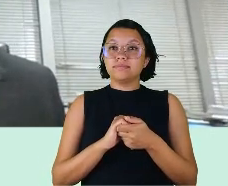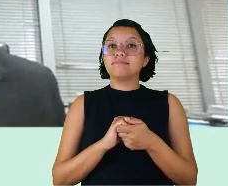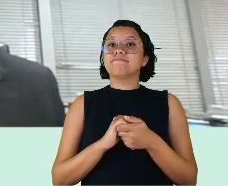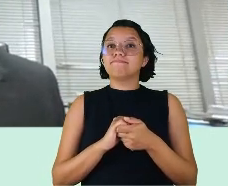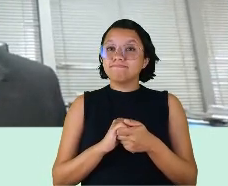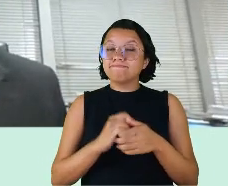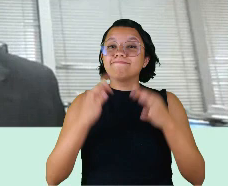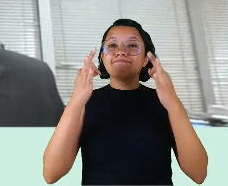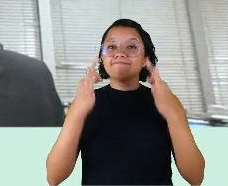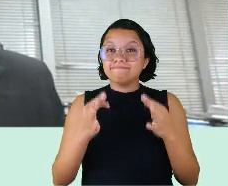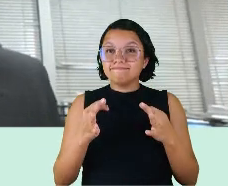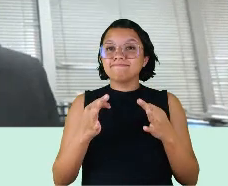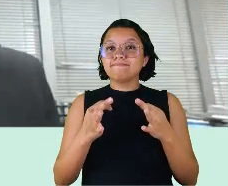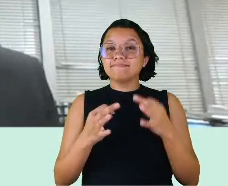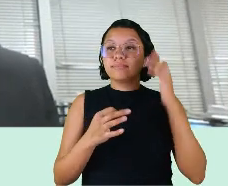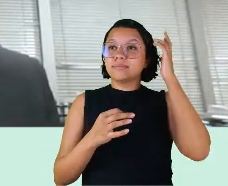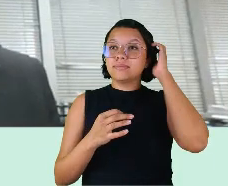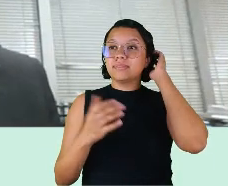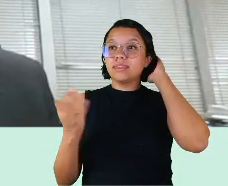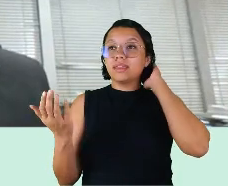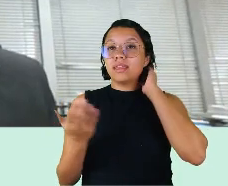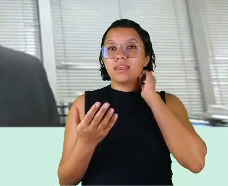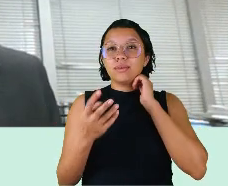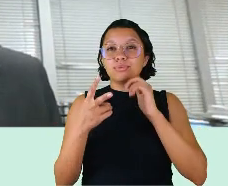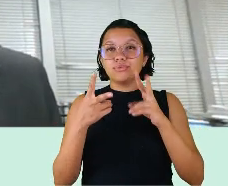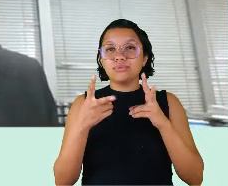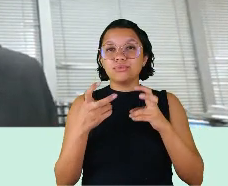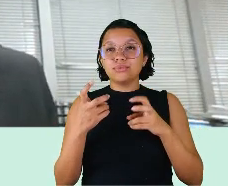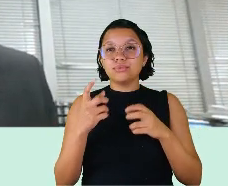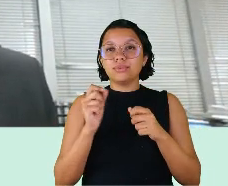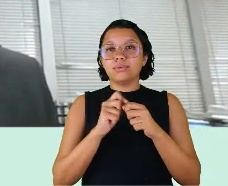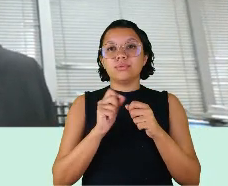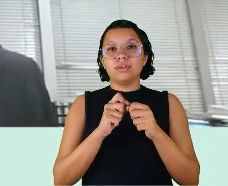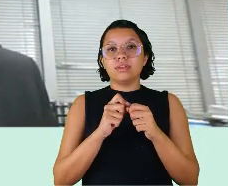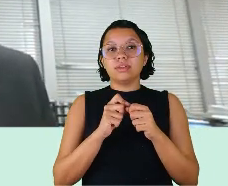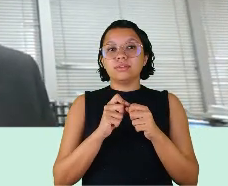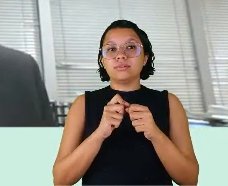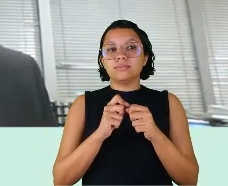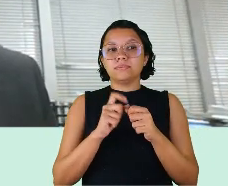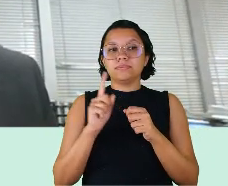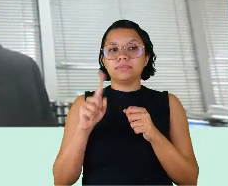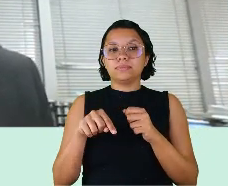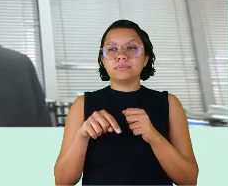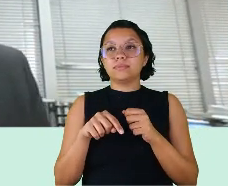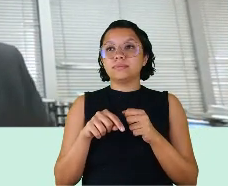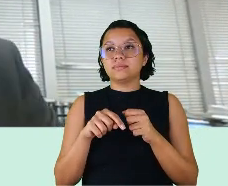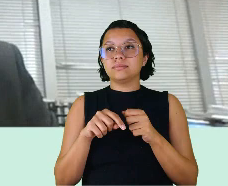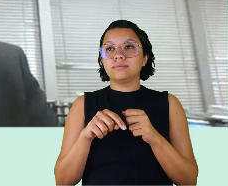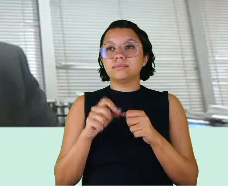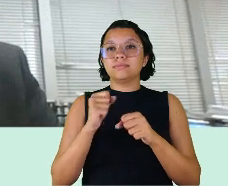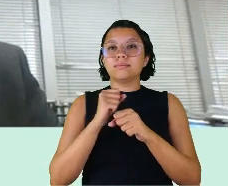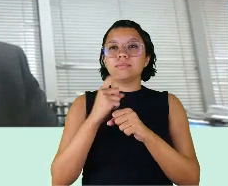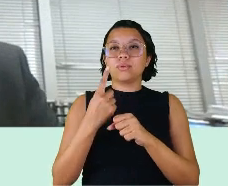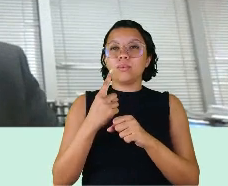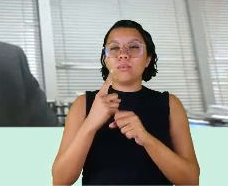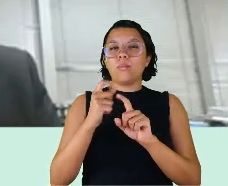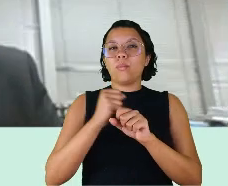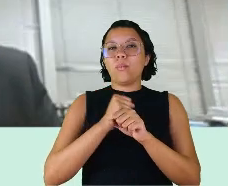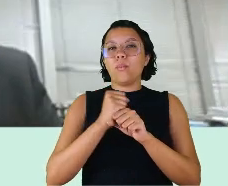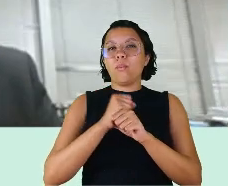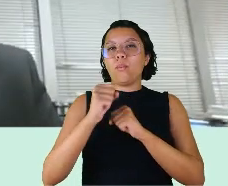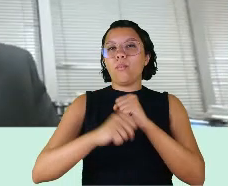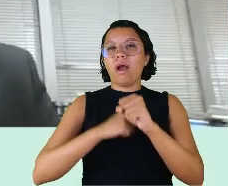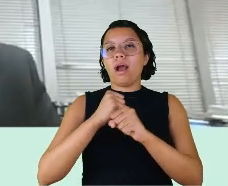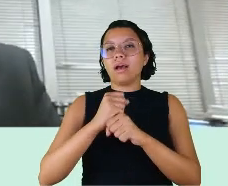É isso mesmo, é que, assim, a constatação que eu faço, né, 1 ano e meio depois,